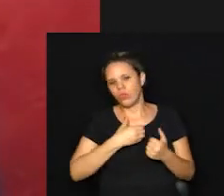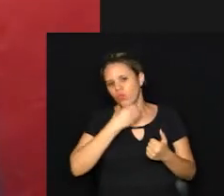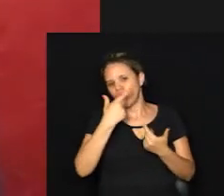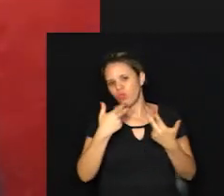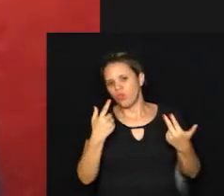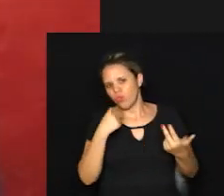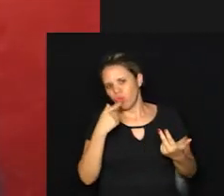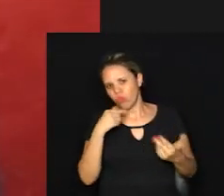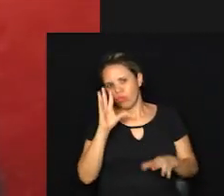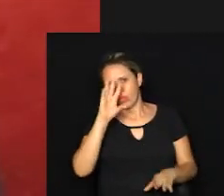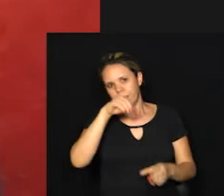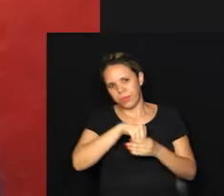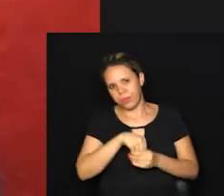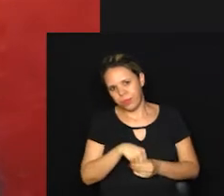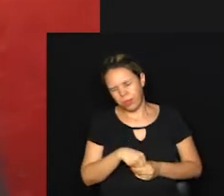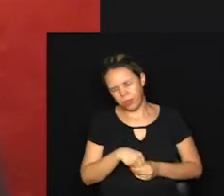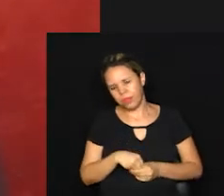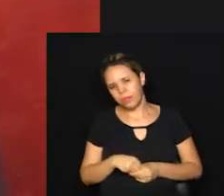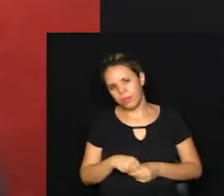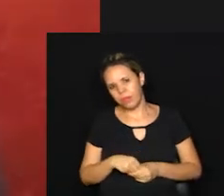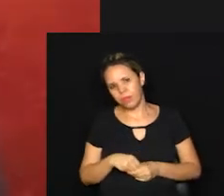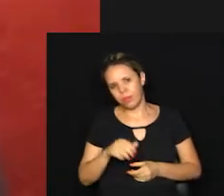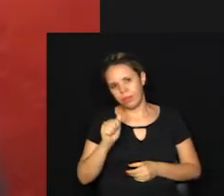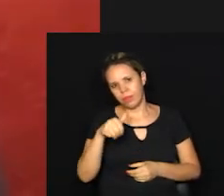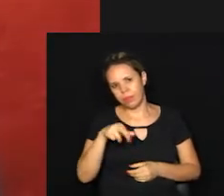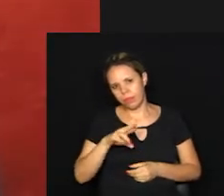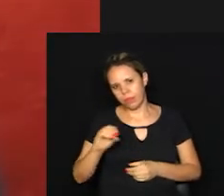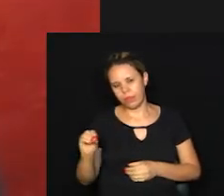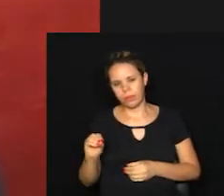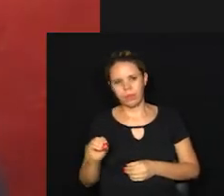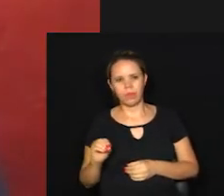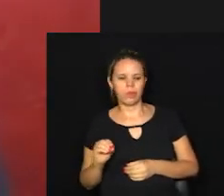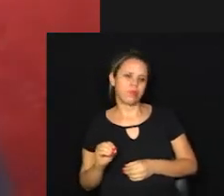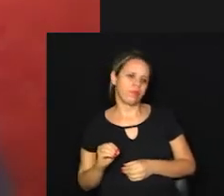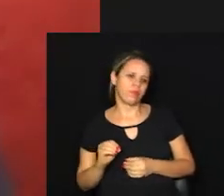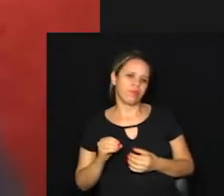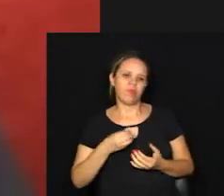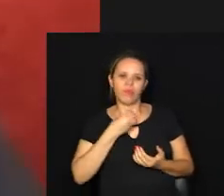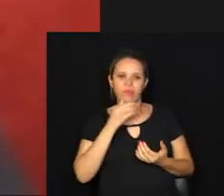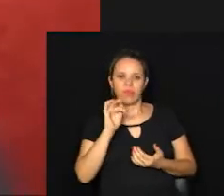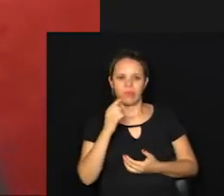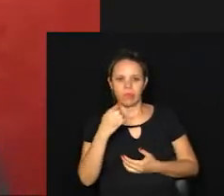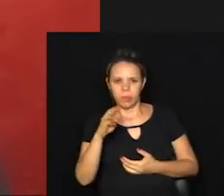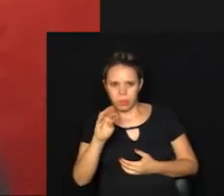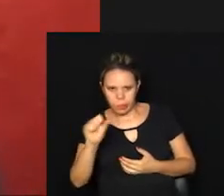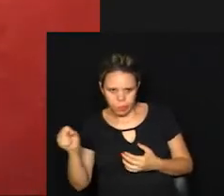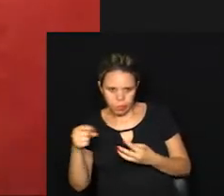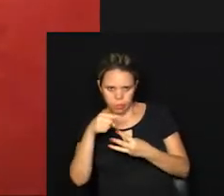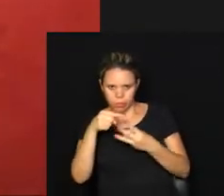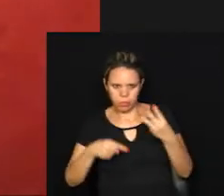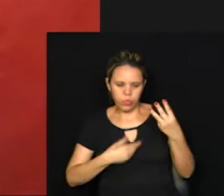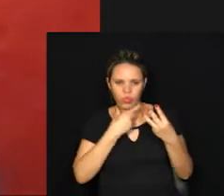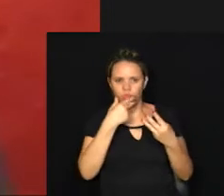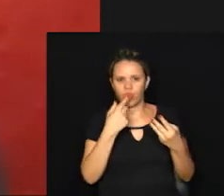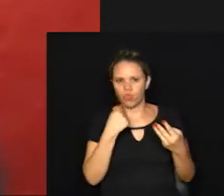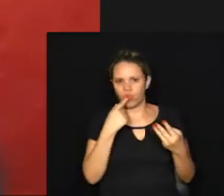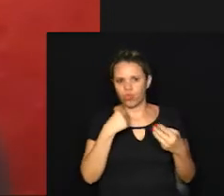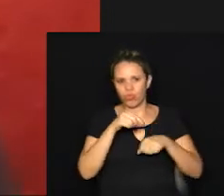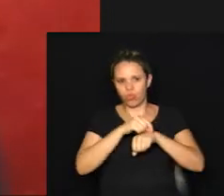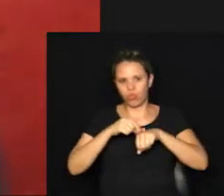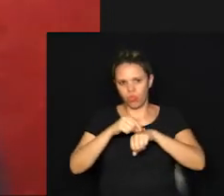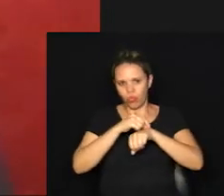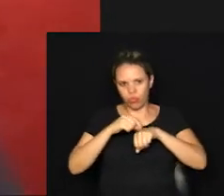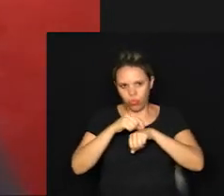vermelhas. Você pode usar a amora, você pode usar a framboesa, você pode usar as 3 juntas, o morango, a